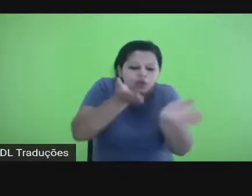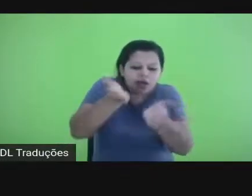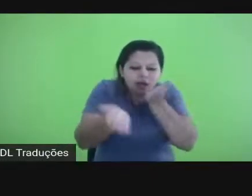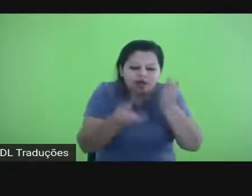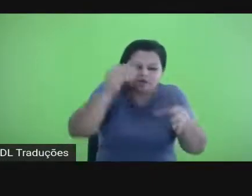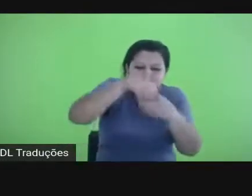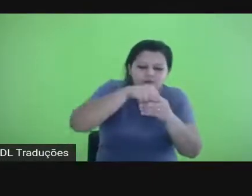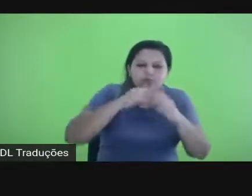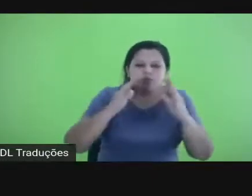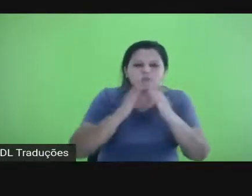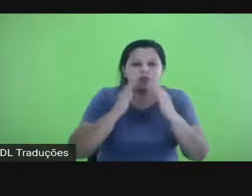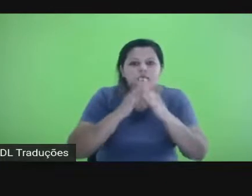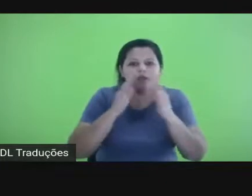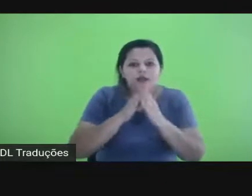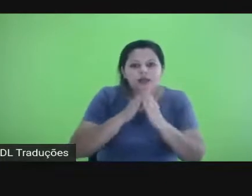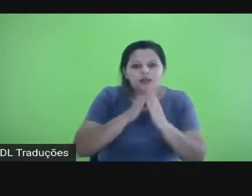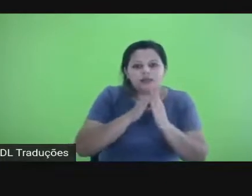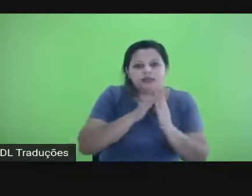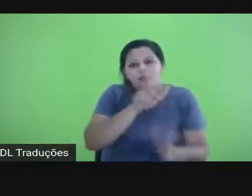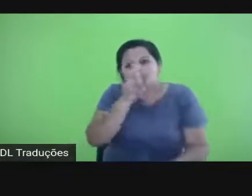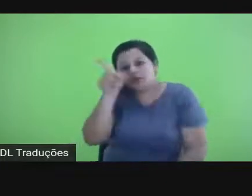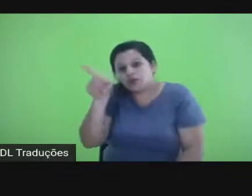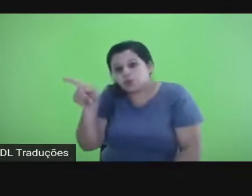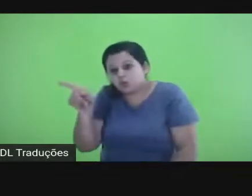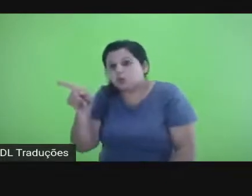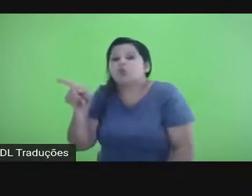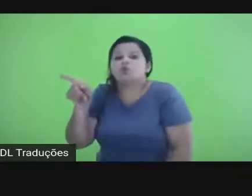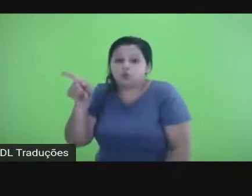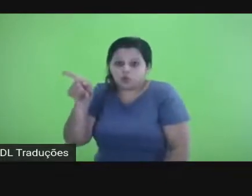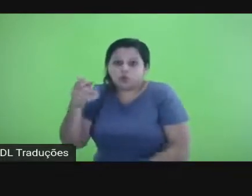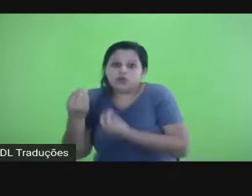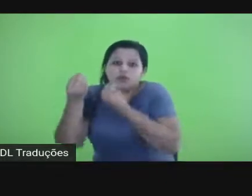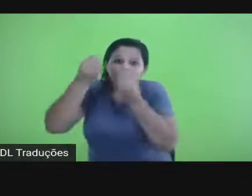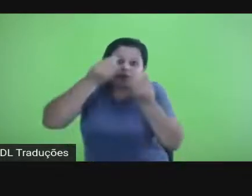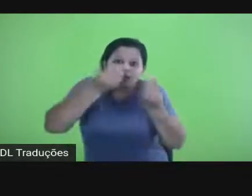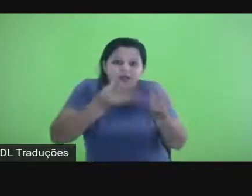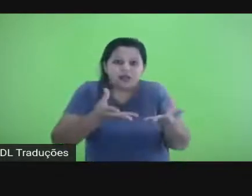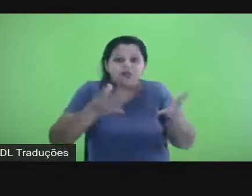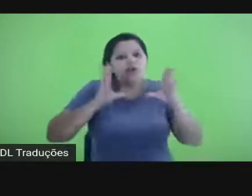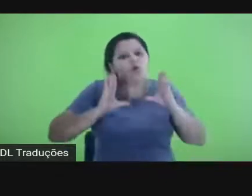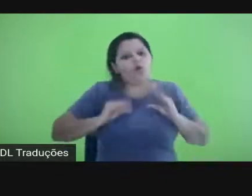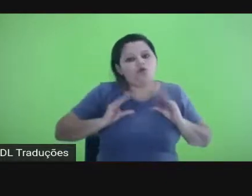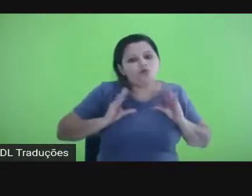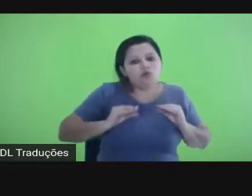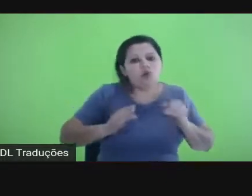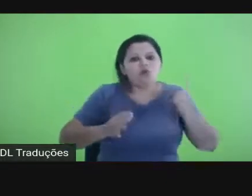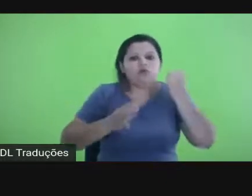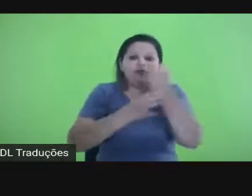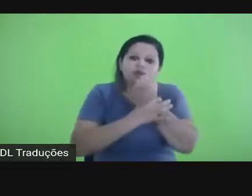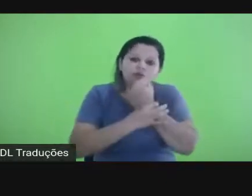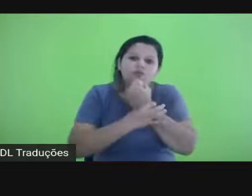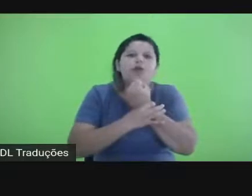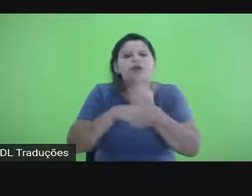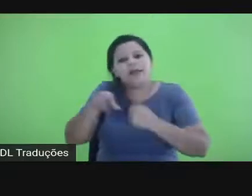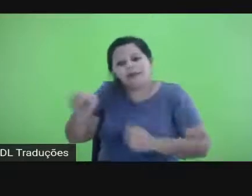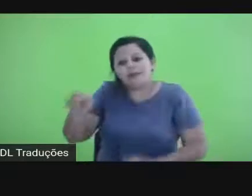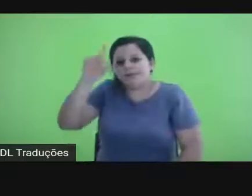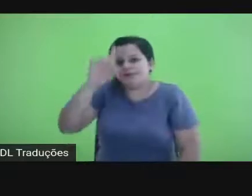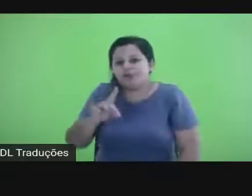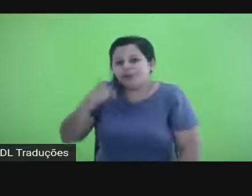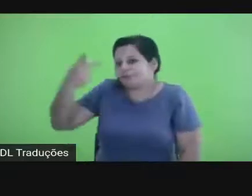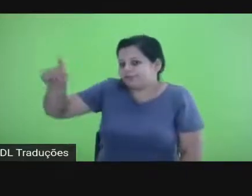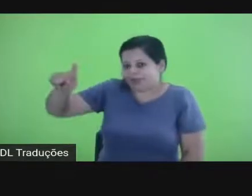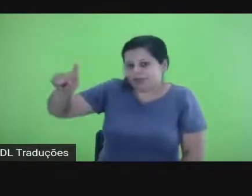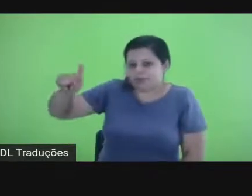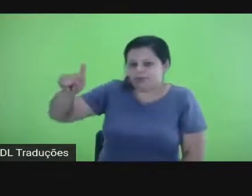para que o provedor usufruísse daquele espaço com conforto, segurança, né, que ele achava que tinha o direito. Né? Então,